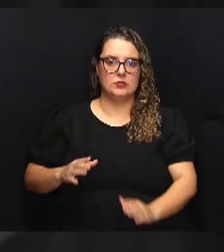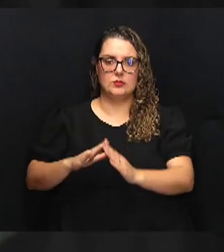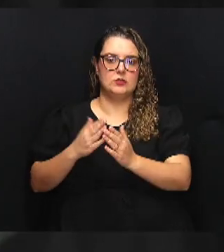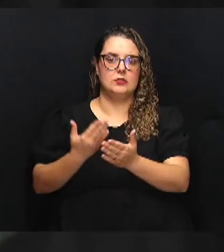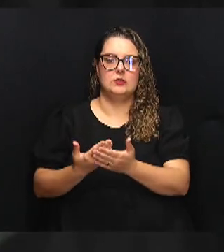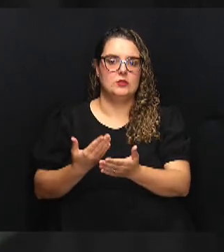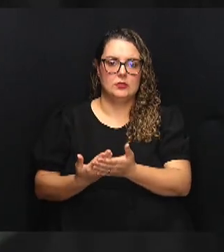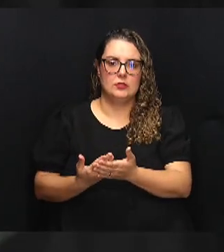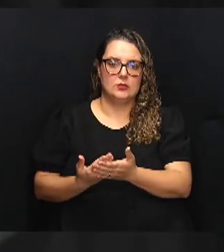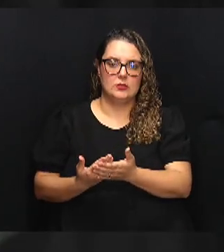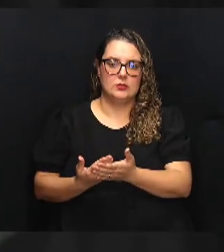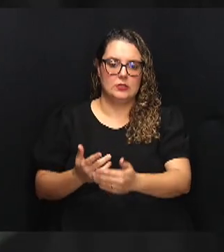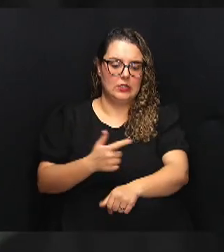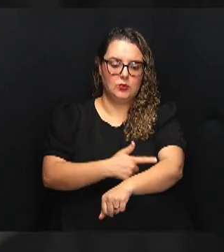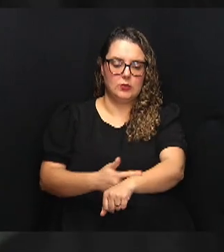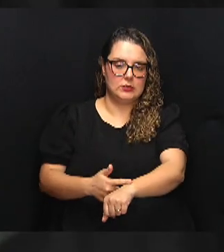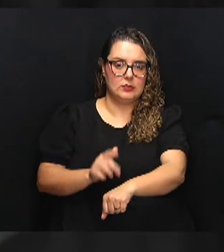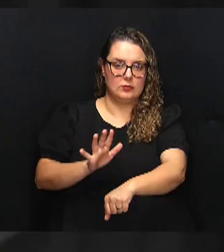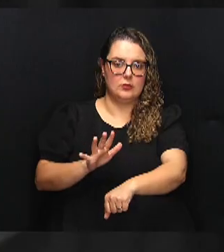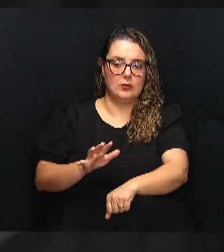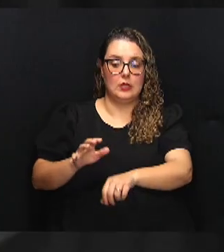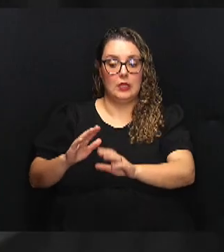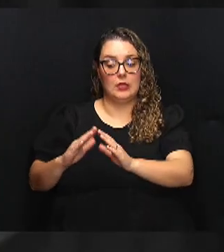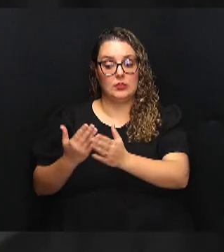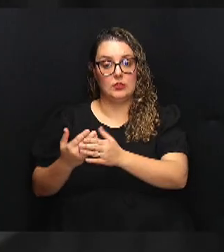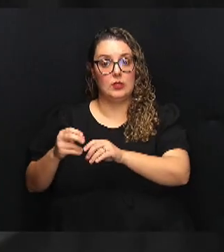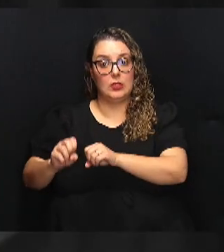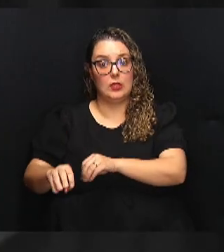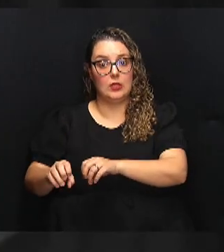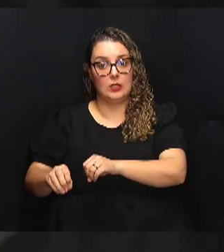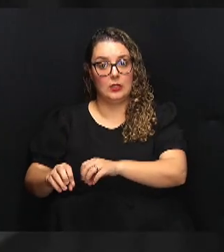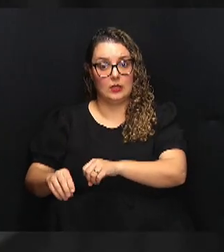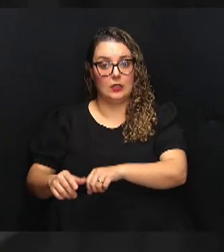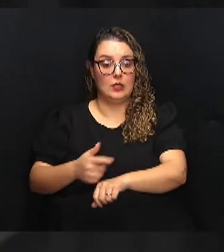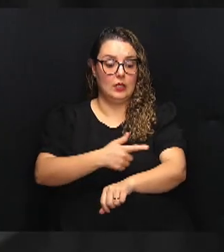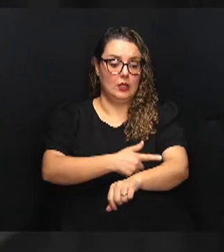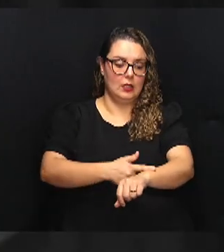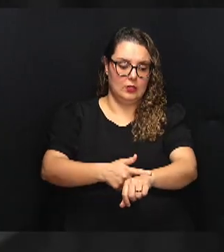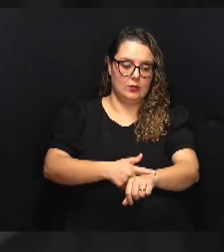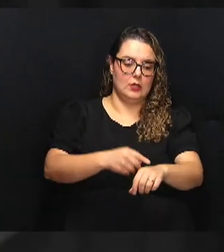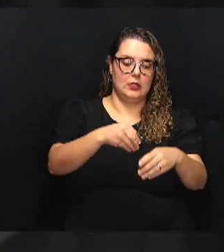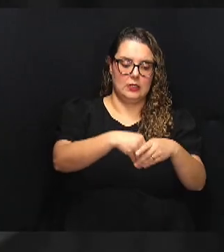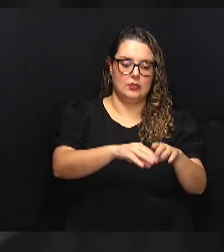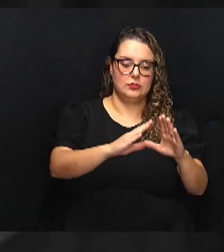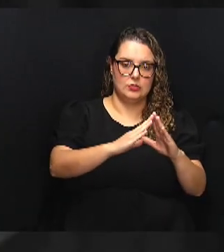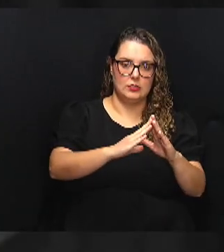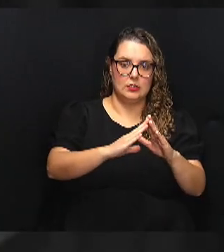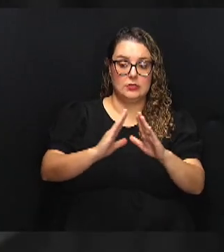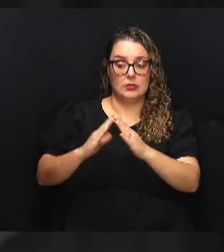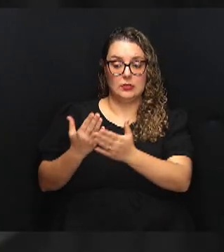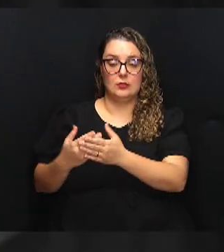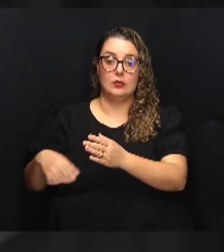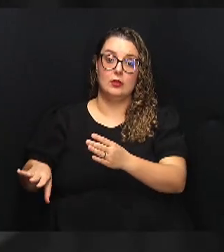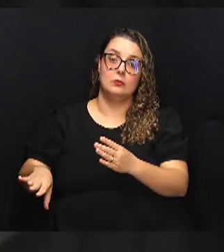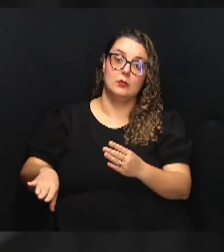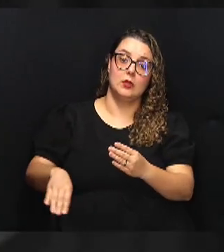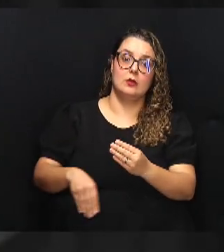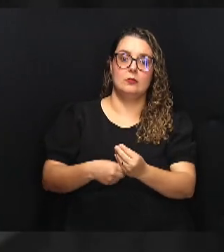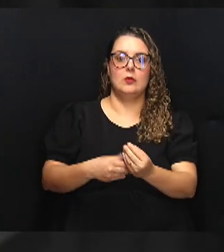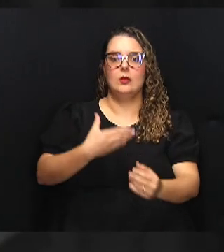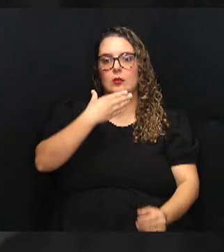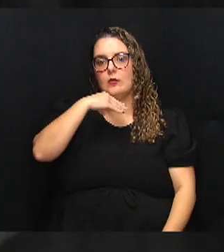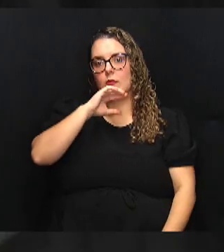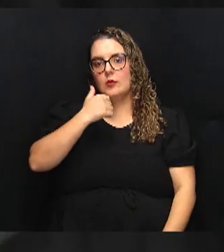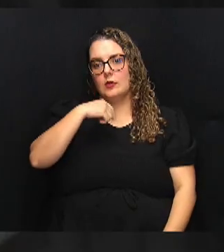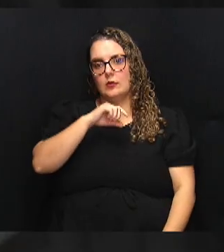que ser na nossa casa e a escola ela é complementar, né? Que fique claro. Muitas vezes os pais eles acabam